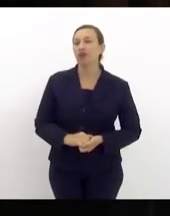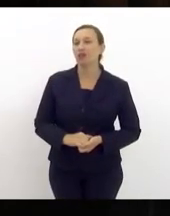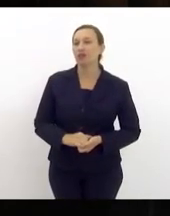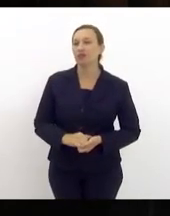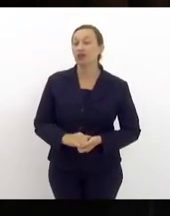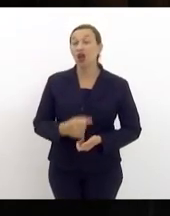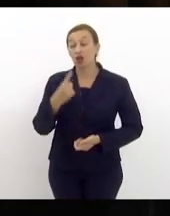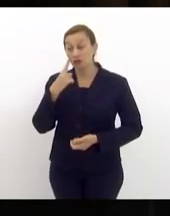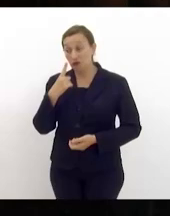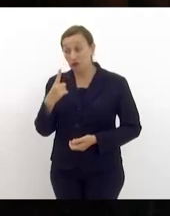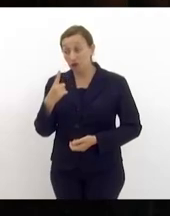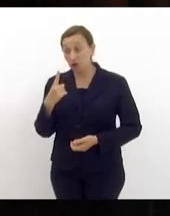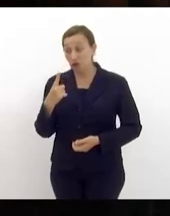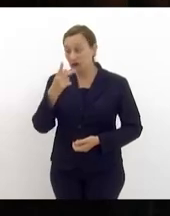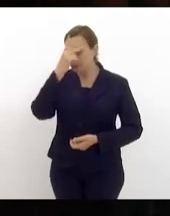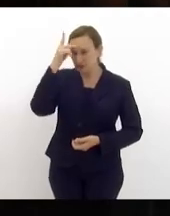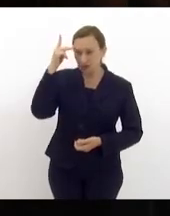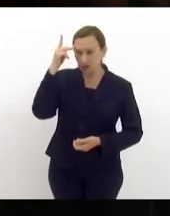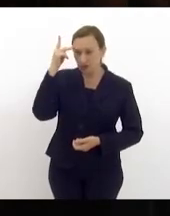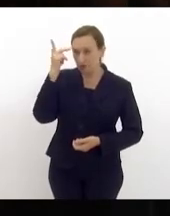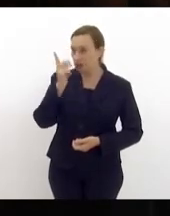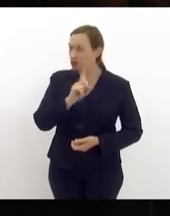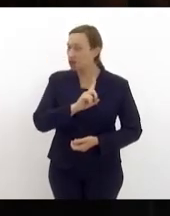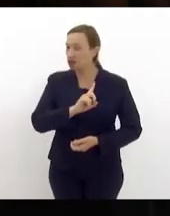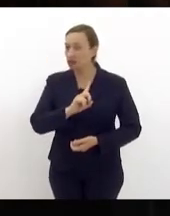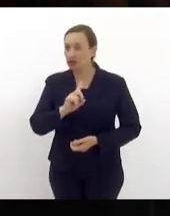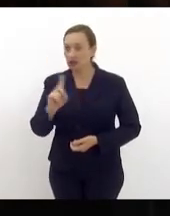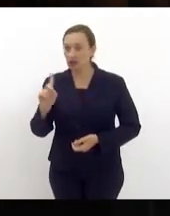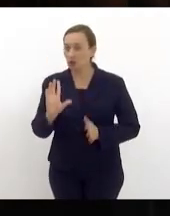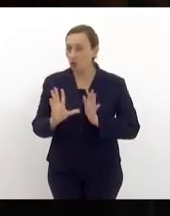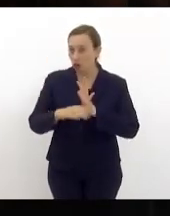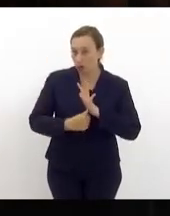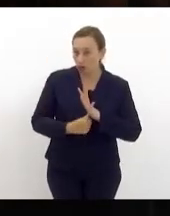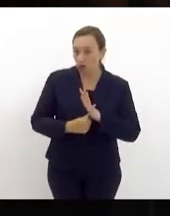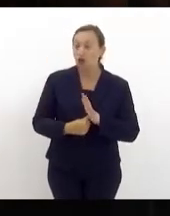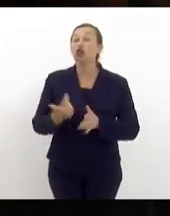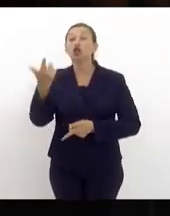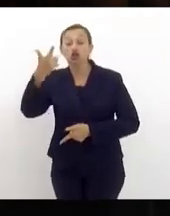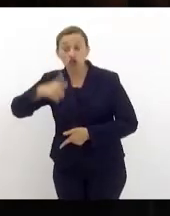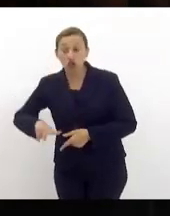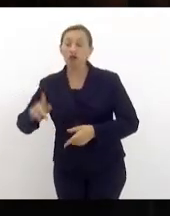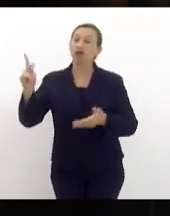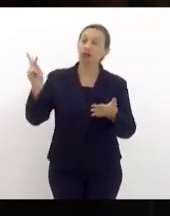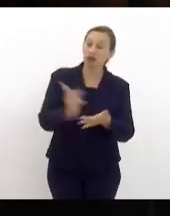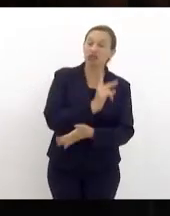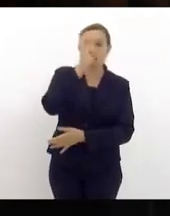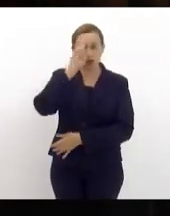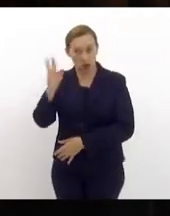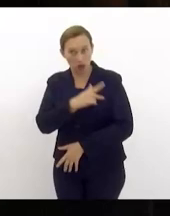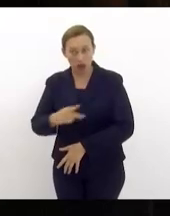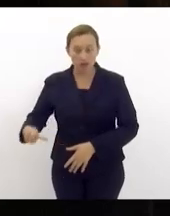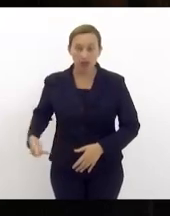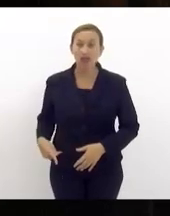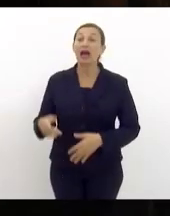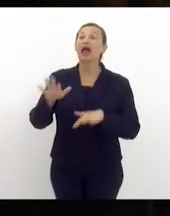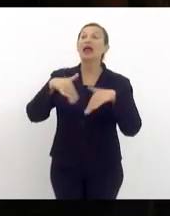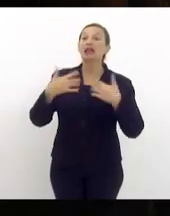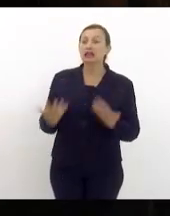sua inocência. Ou seja, e pasme, aconteceu de novo, senhora presidenta. Então, o